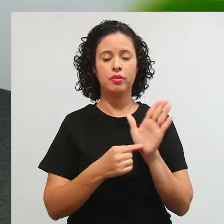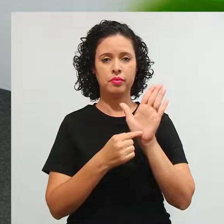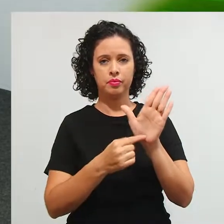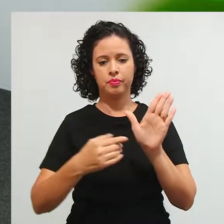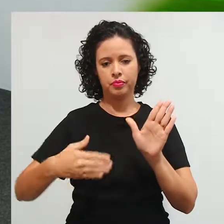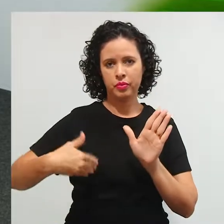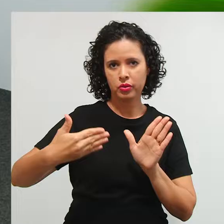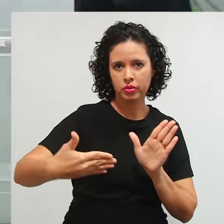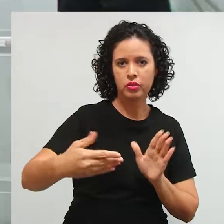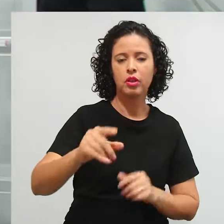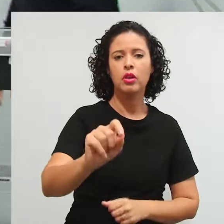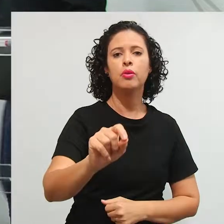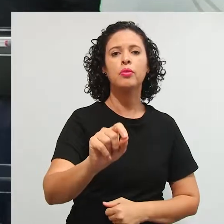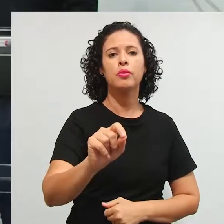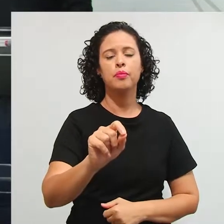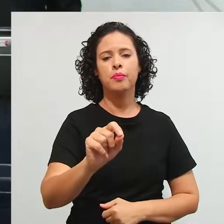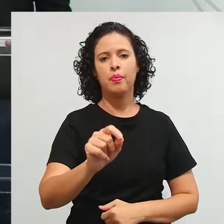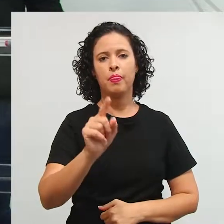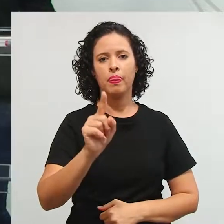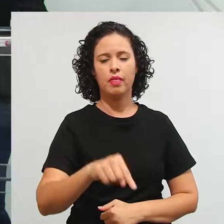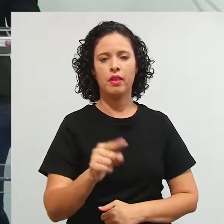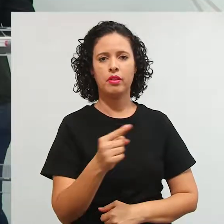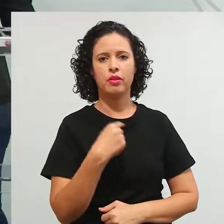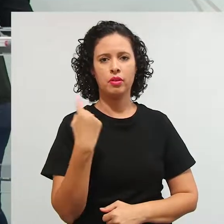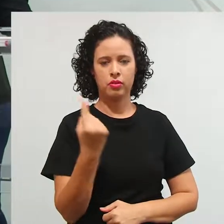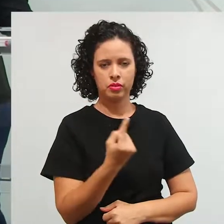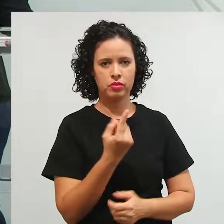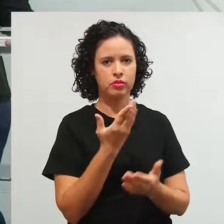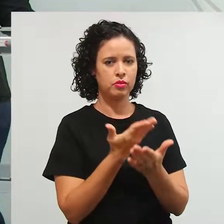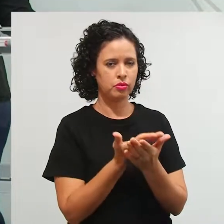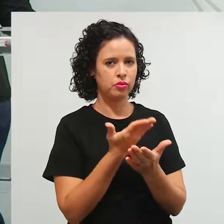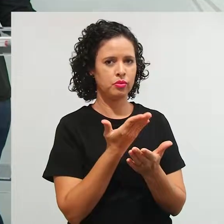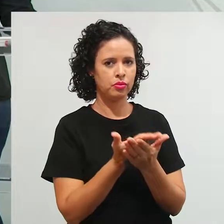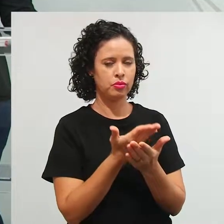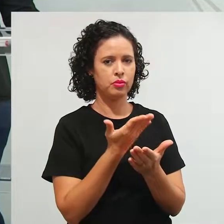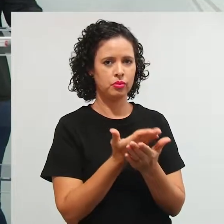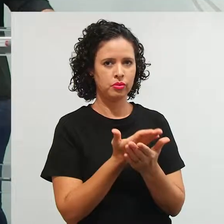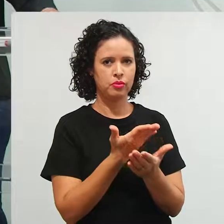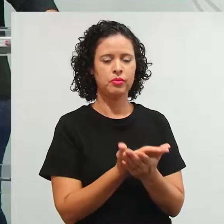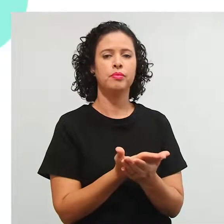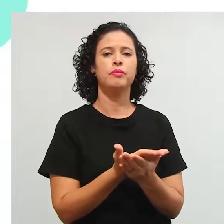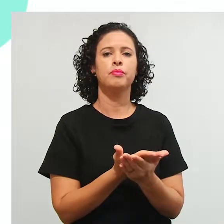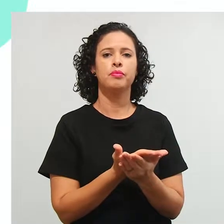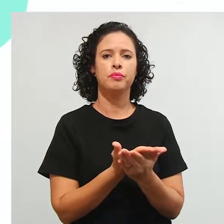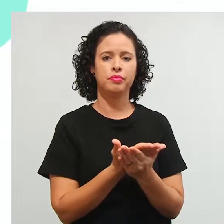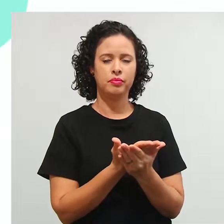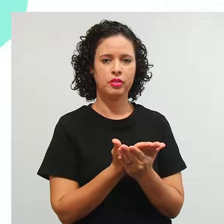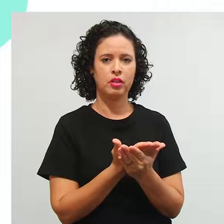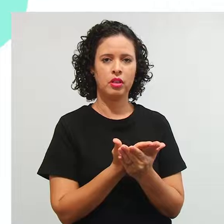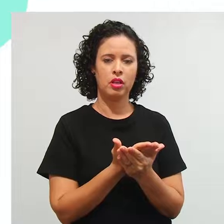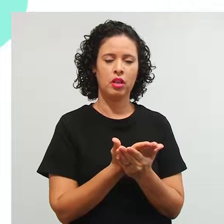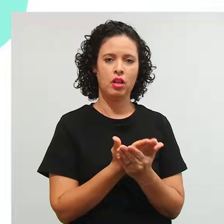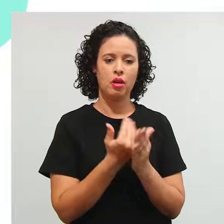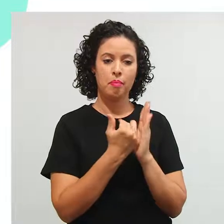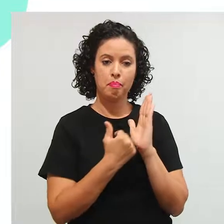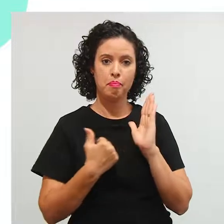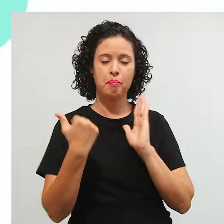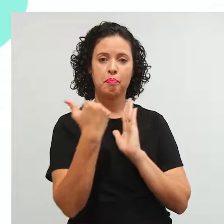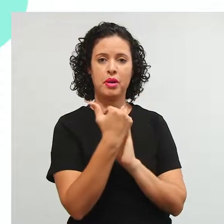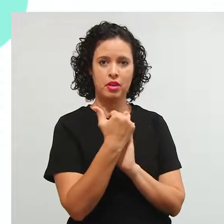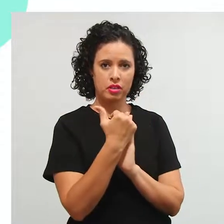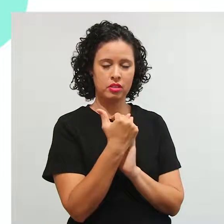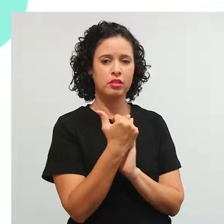dar continuidade às nossas aulas. Vamos estudar um pouquinho agora